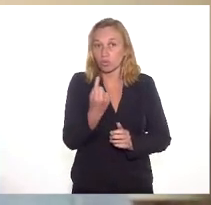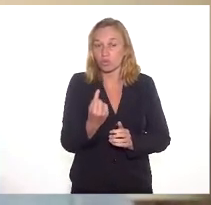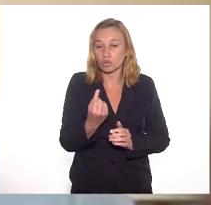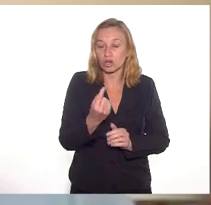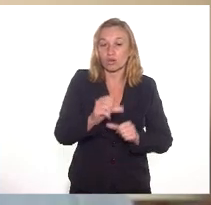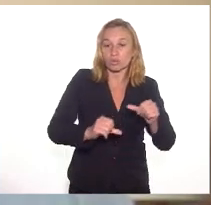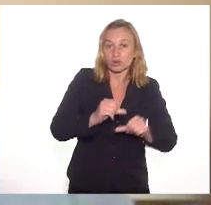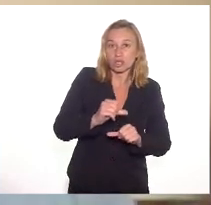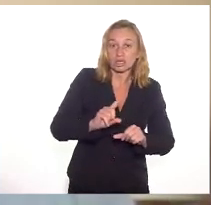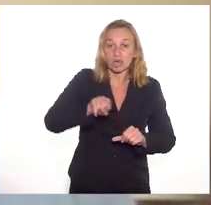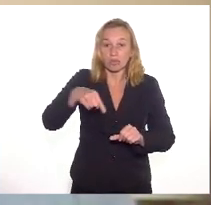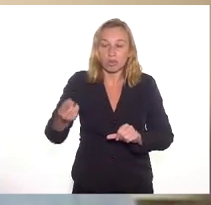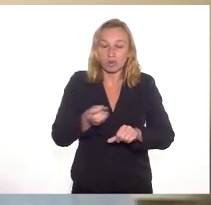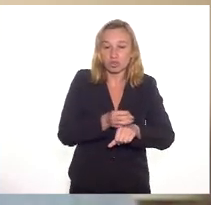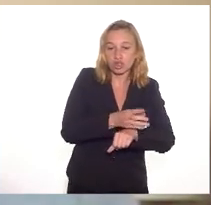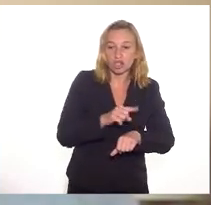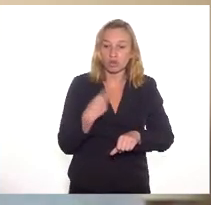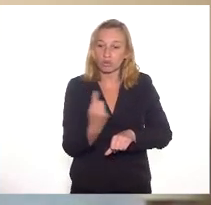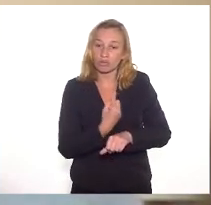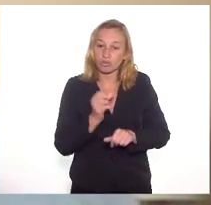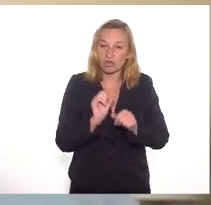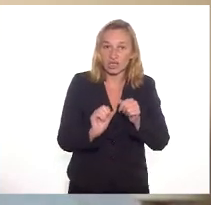ser fruto de um destaque que a gente vai fazer